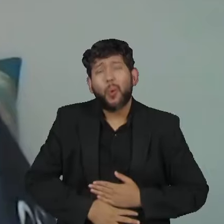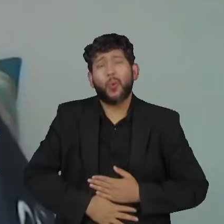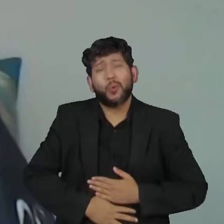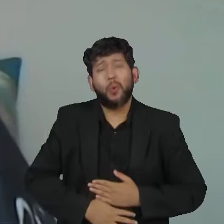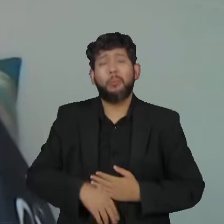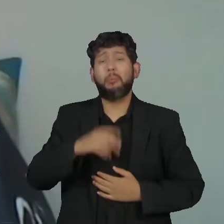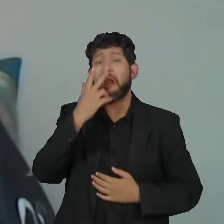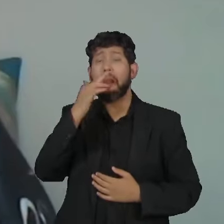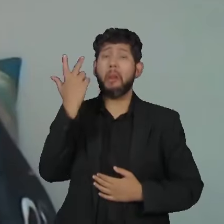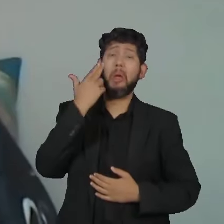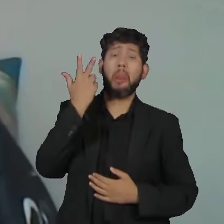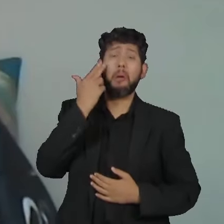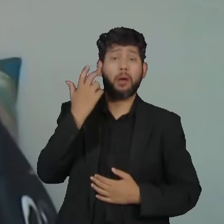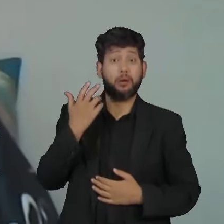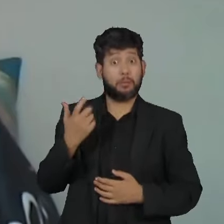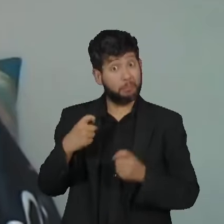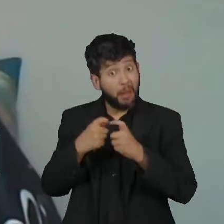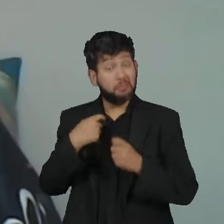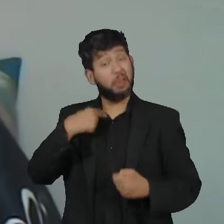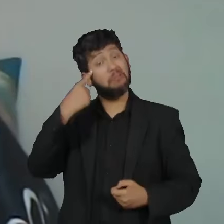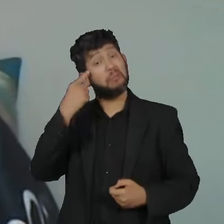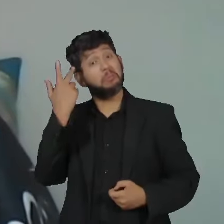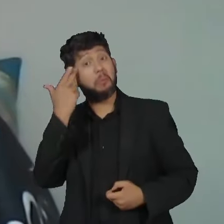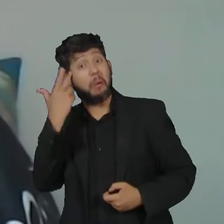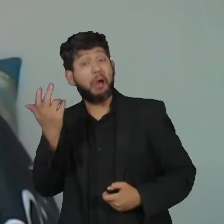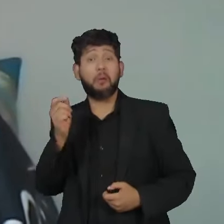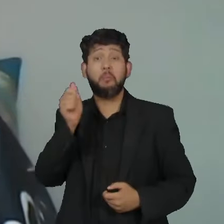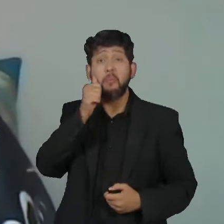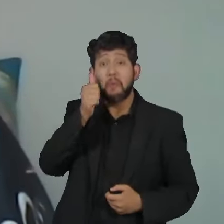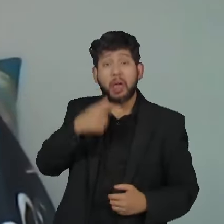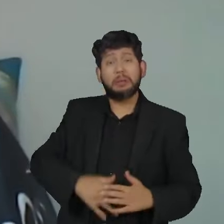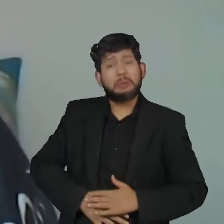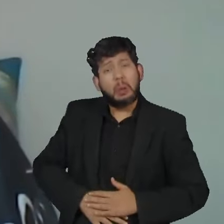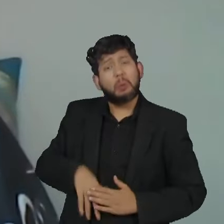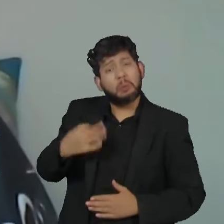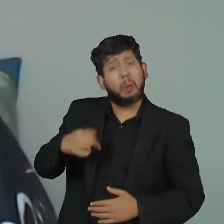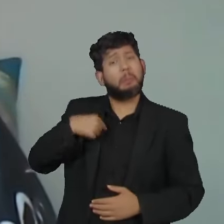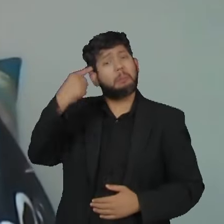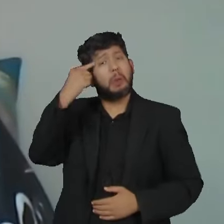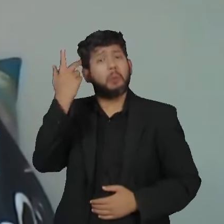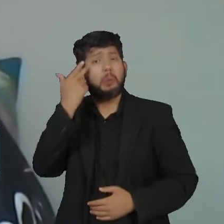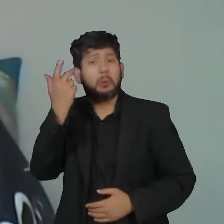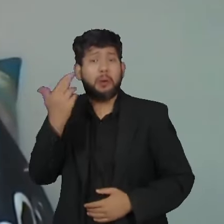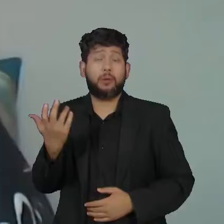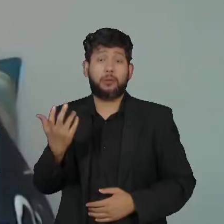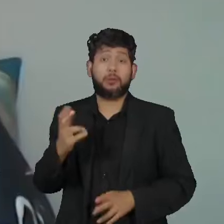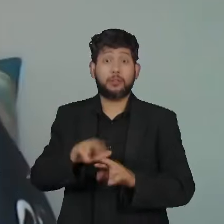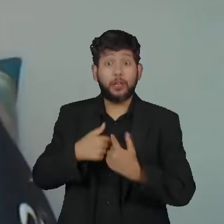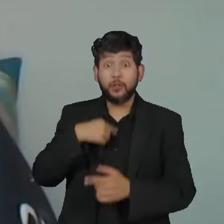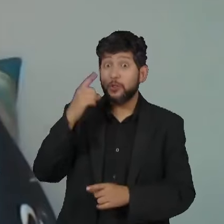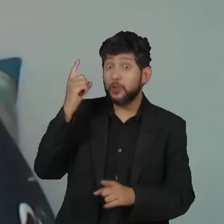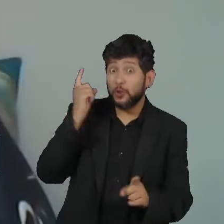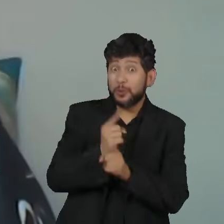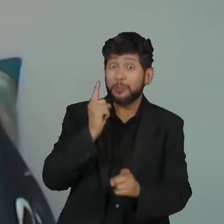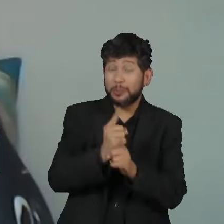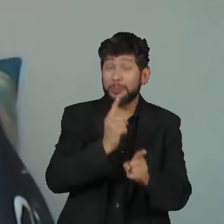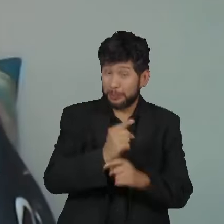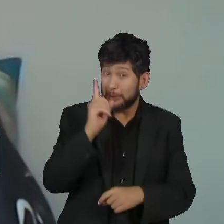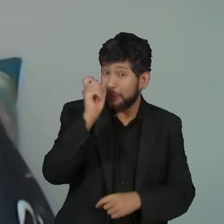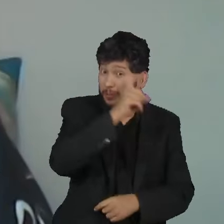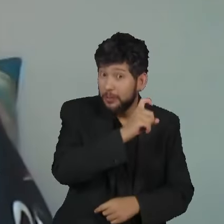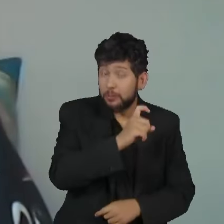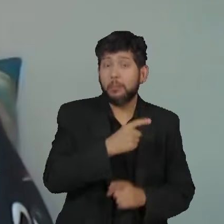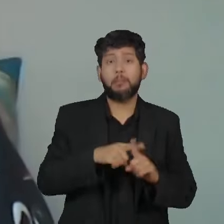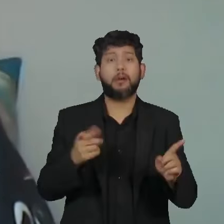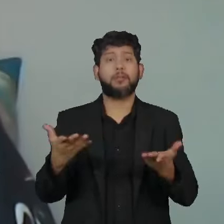tanto pelos profissionais de saúde, quanto pelas próprias mulheres. Pela dificuldade diagnóstica, o avanço nos